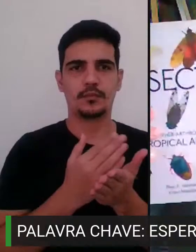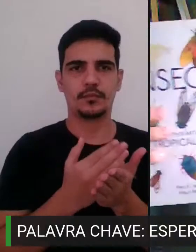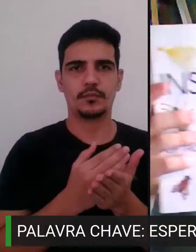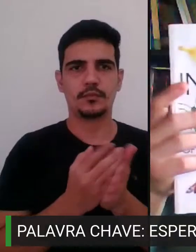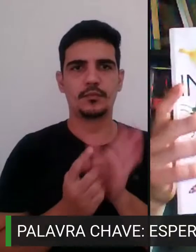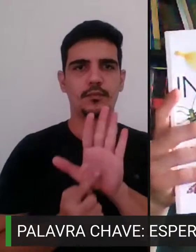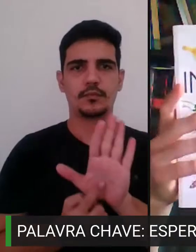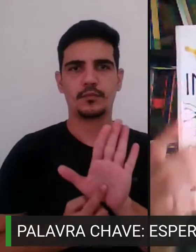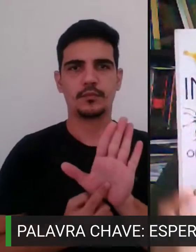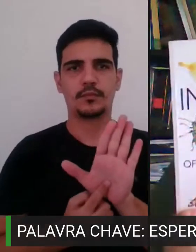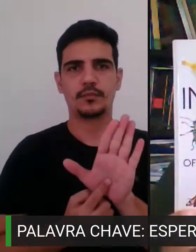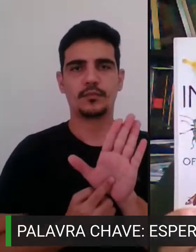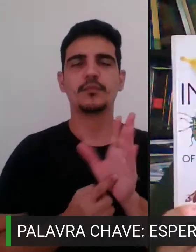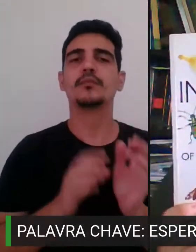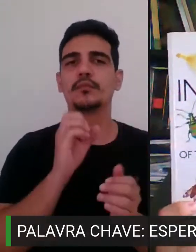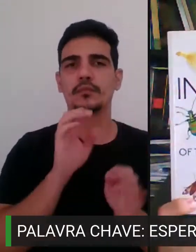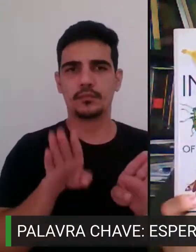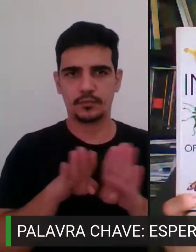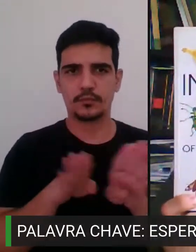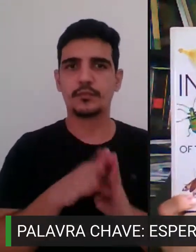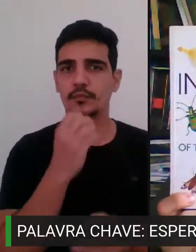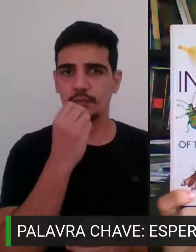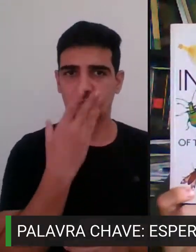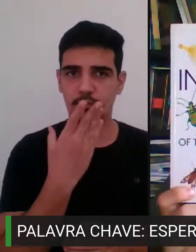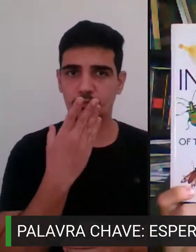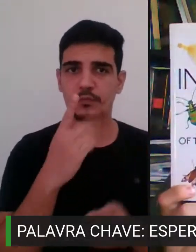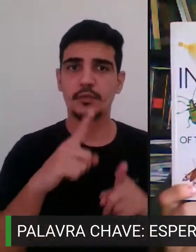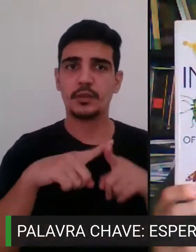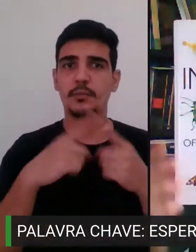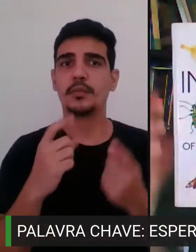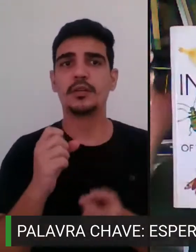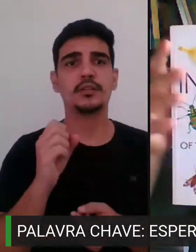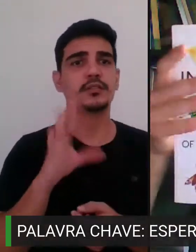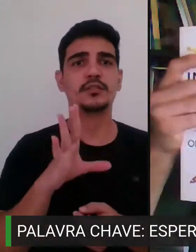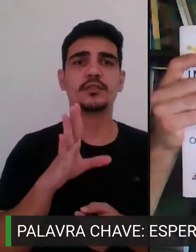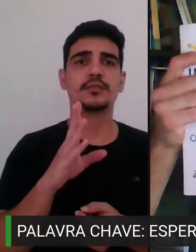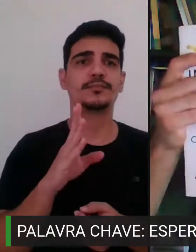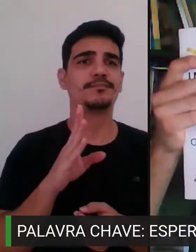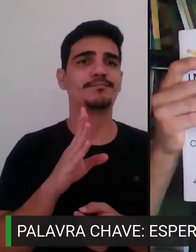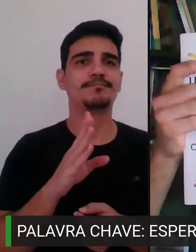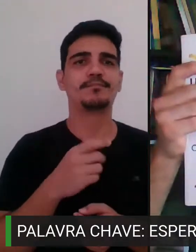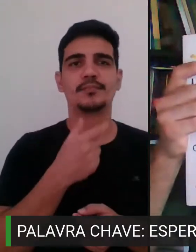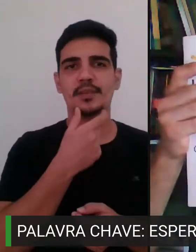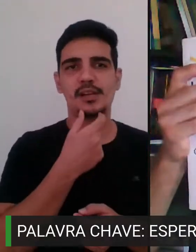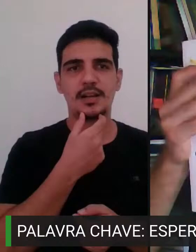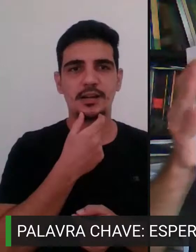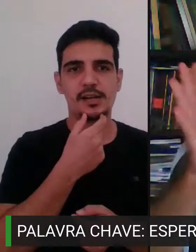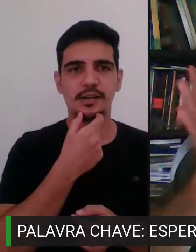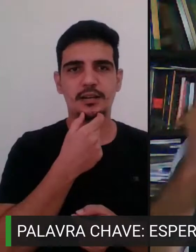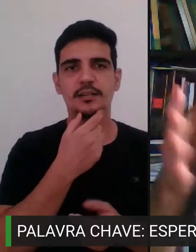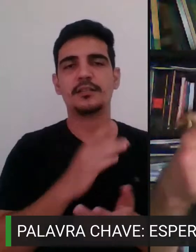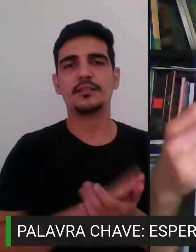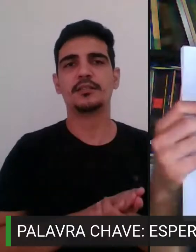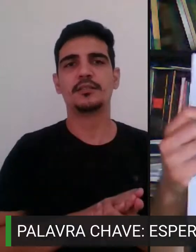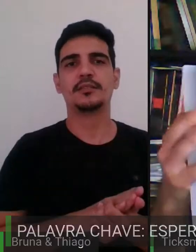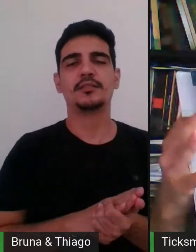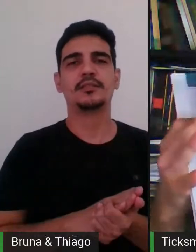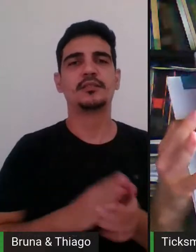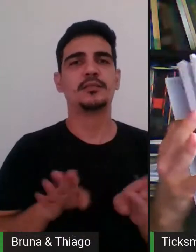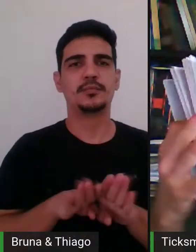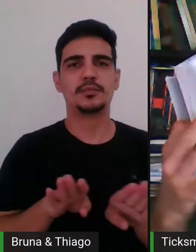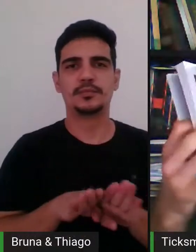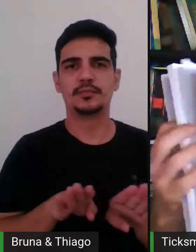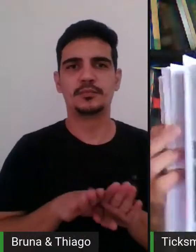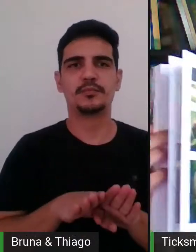Esse daqui é um muito bom, só que aí como é que está o inglês de vocês? Porque esse aqui é todo em inglês e ele é